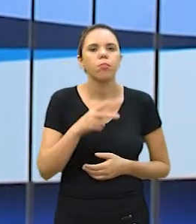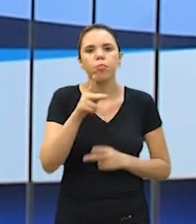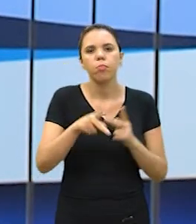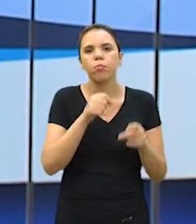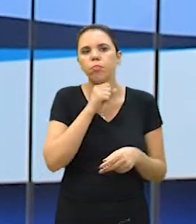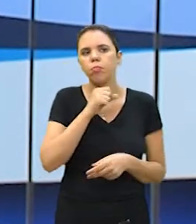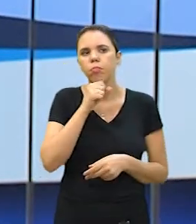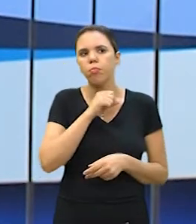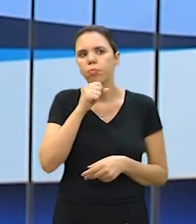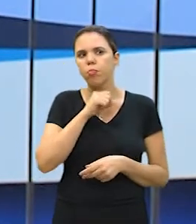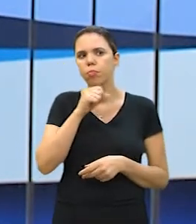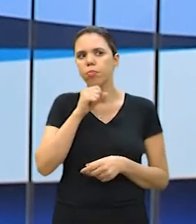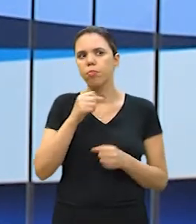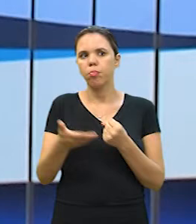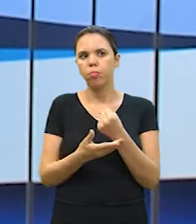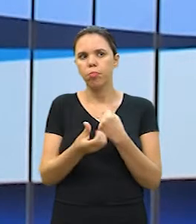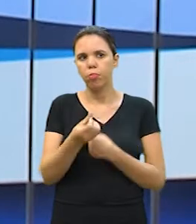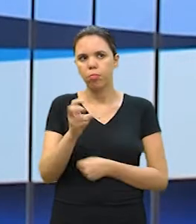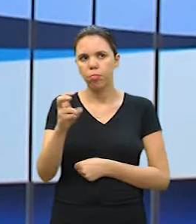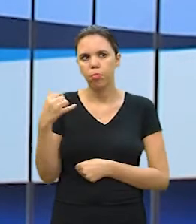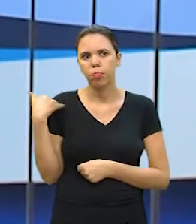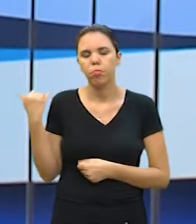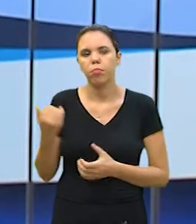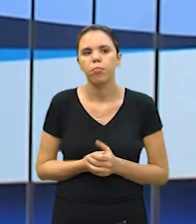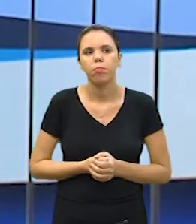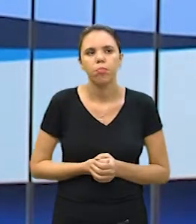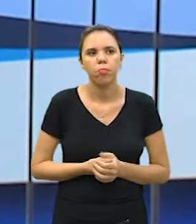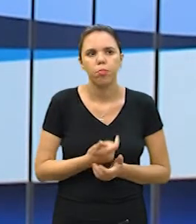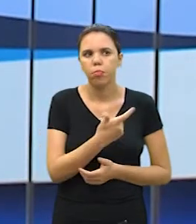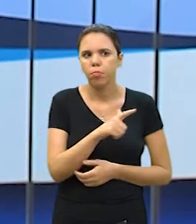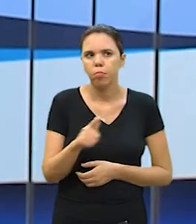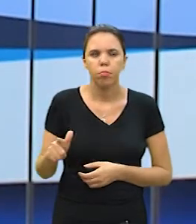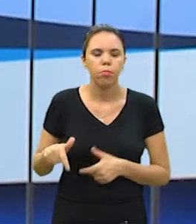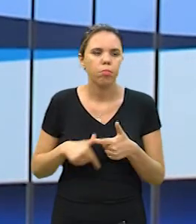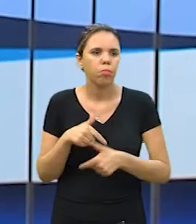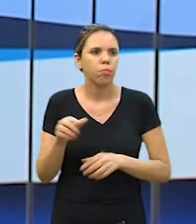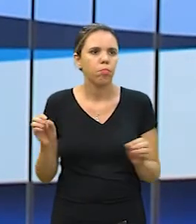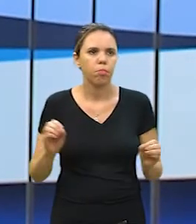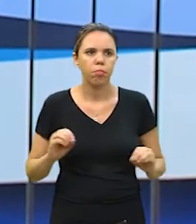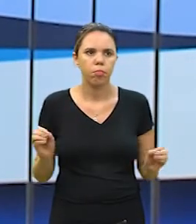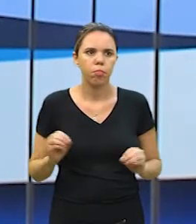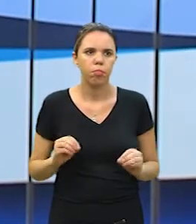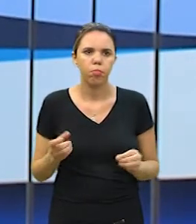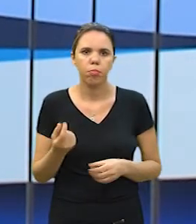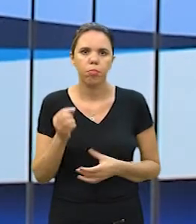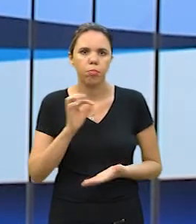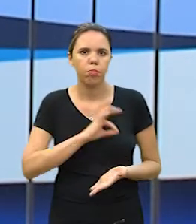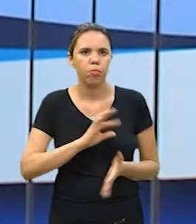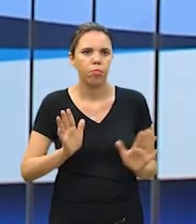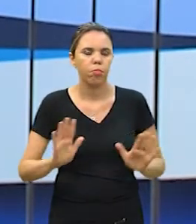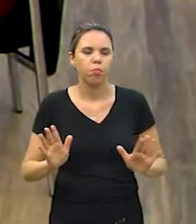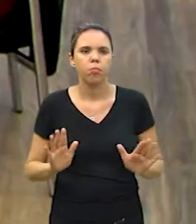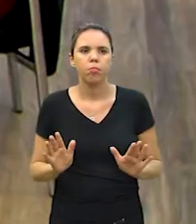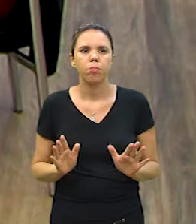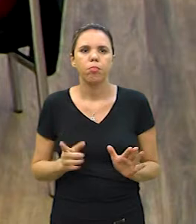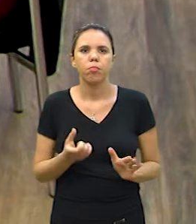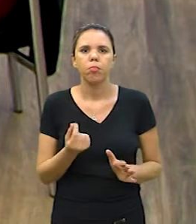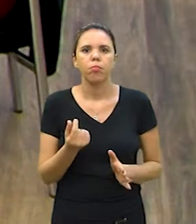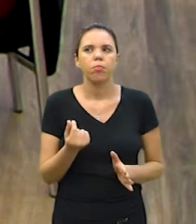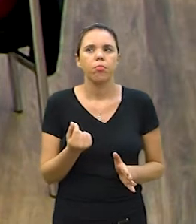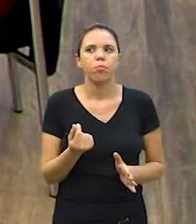ao idoso com idade mínima de 65 anos que não exerça atividade remunerada. O